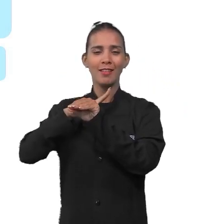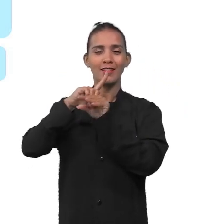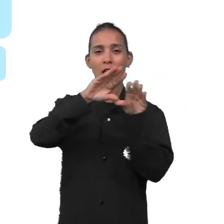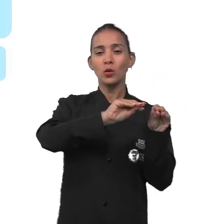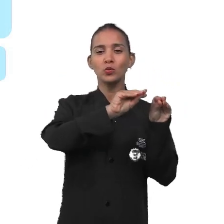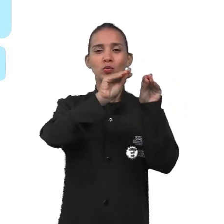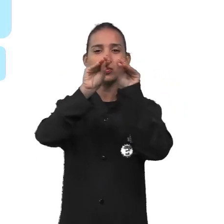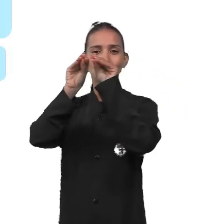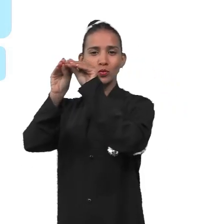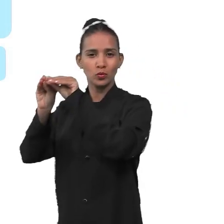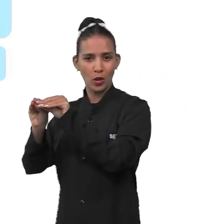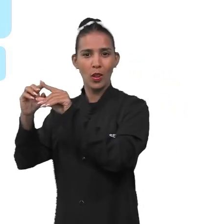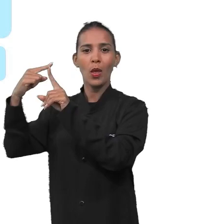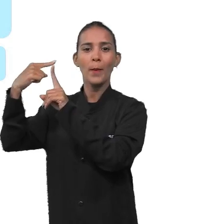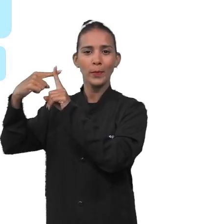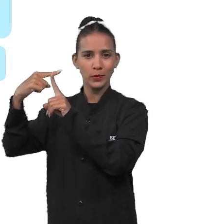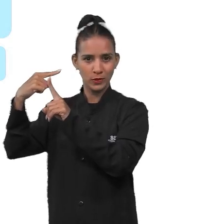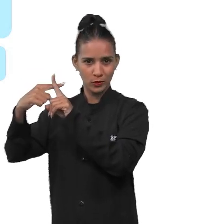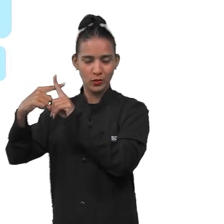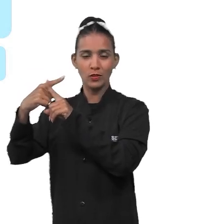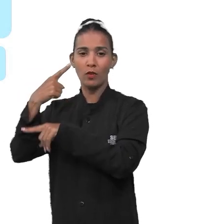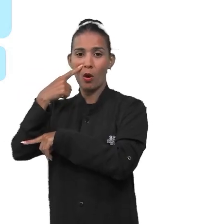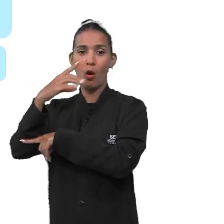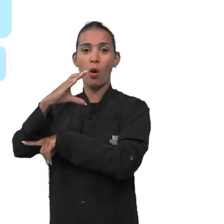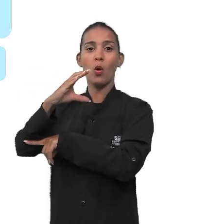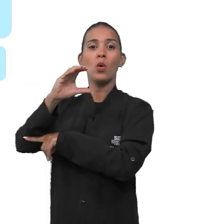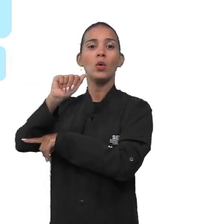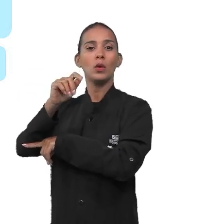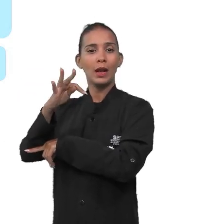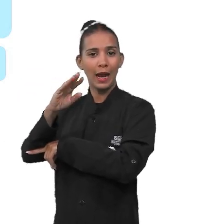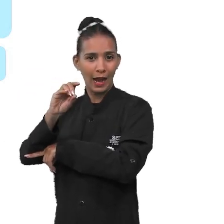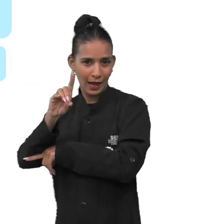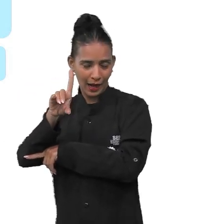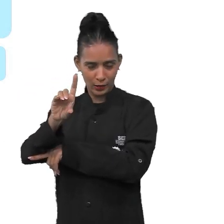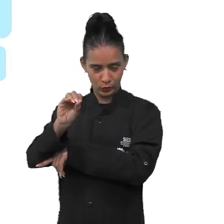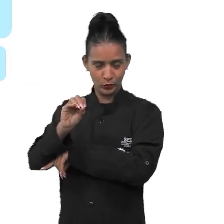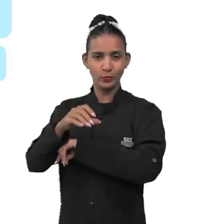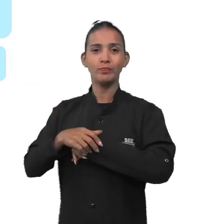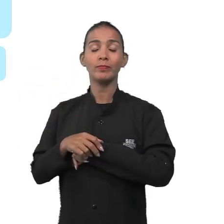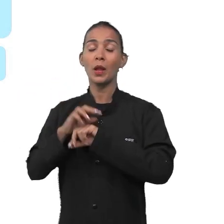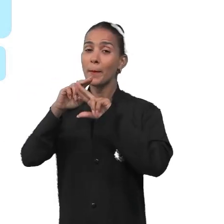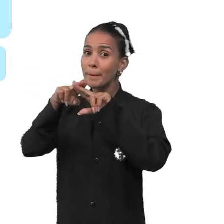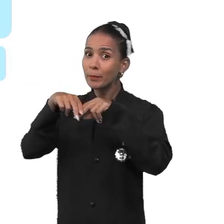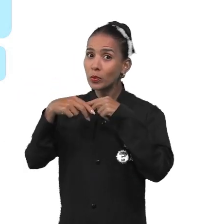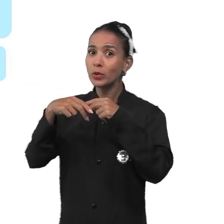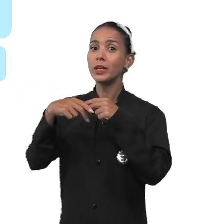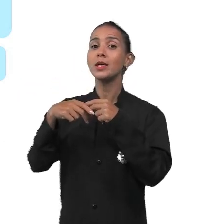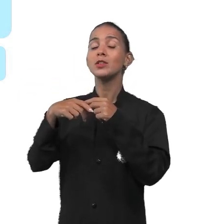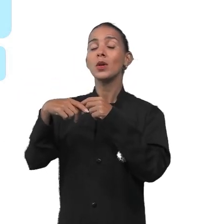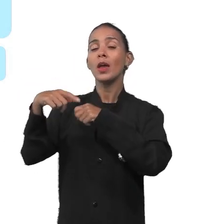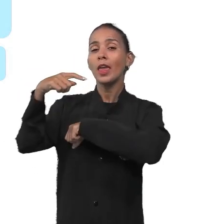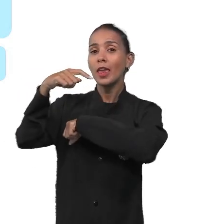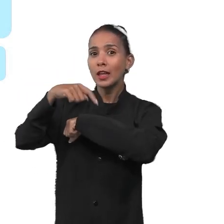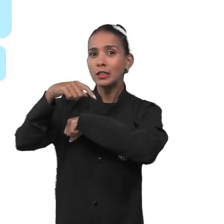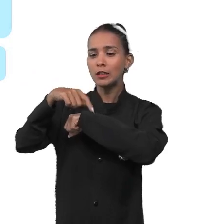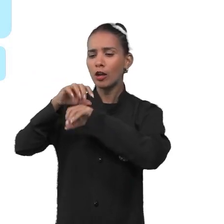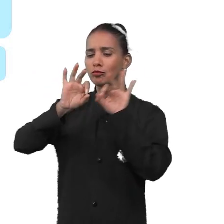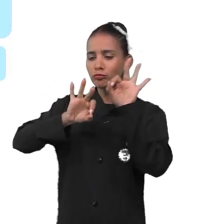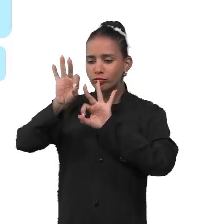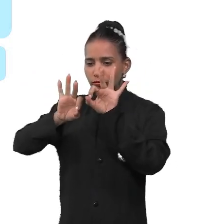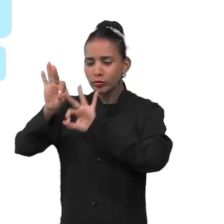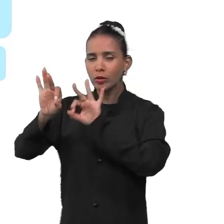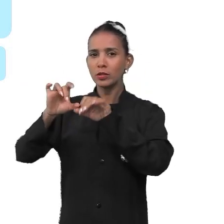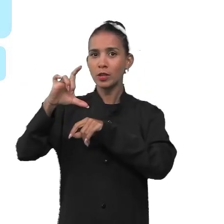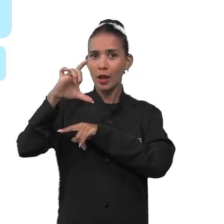polo positivo, que nós vamos chamar de cátodo. Então, é por isso que nas nossas pilhas nós organizamos elas de